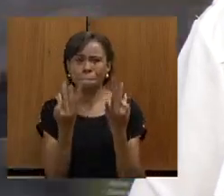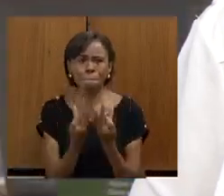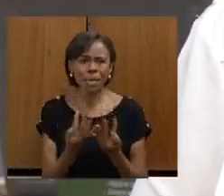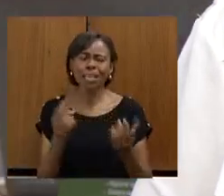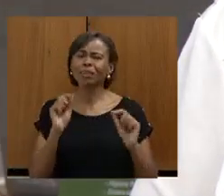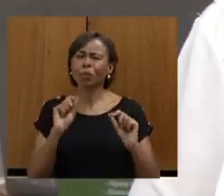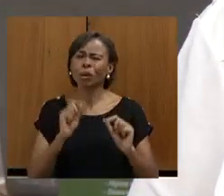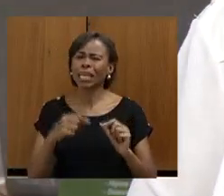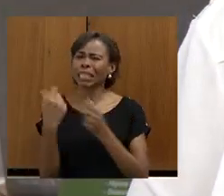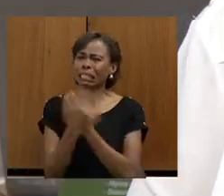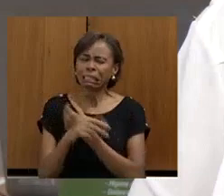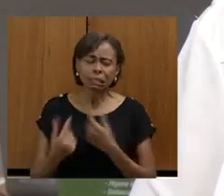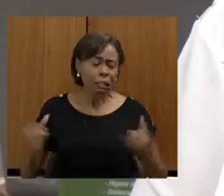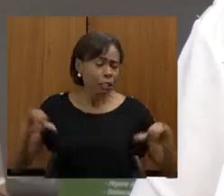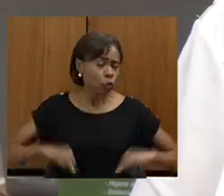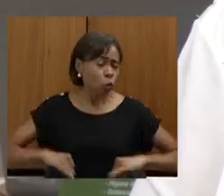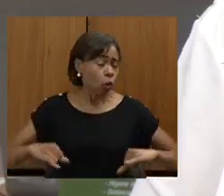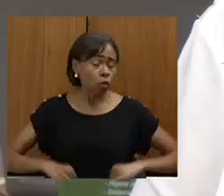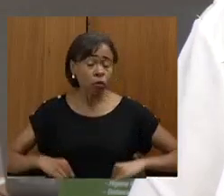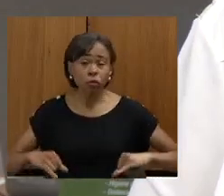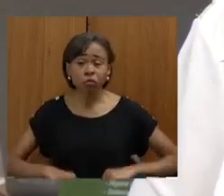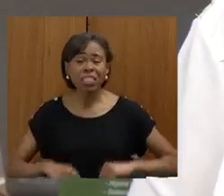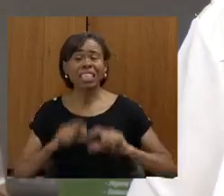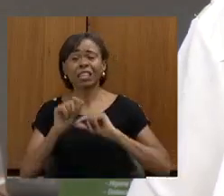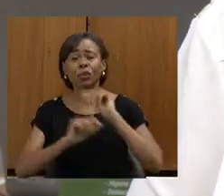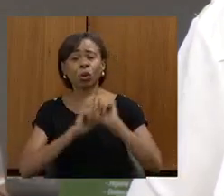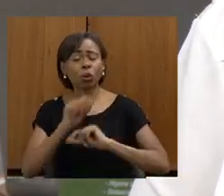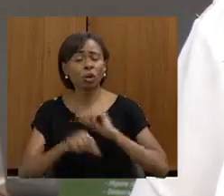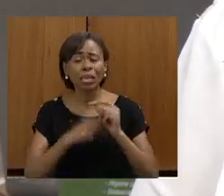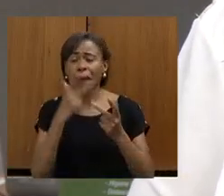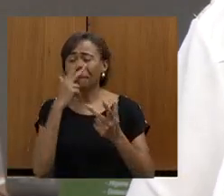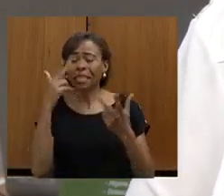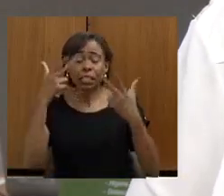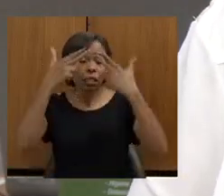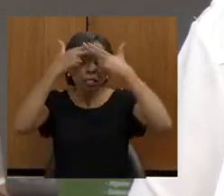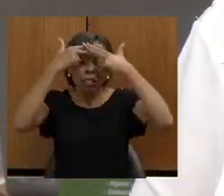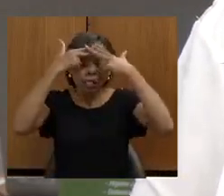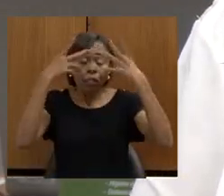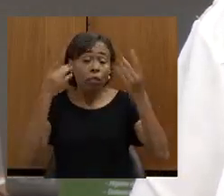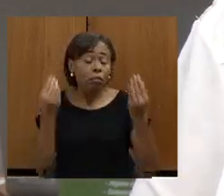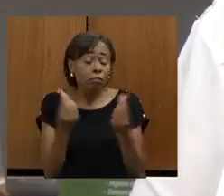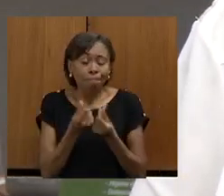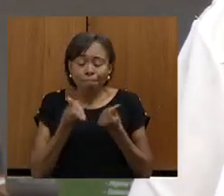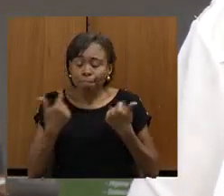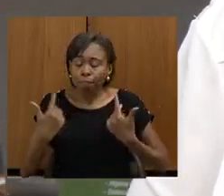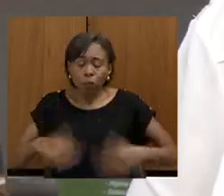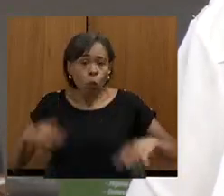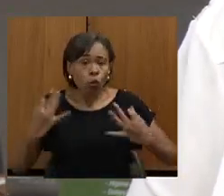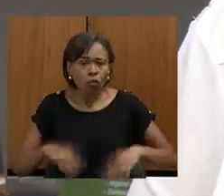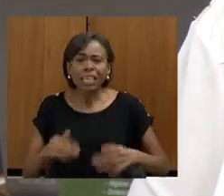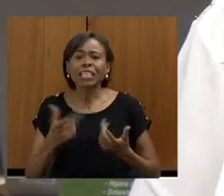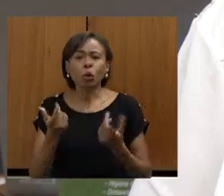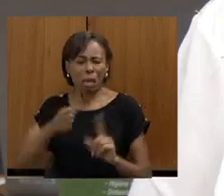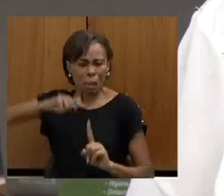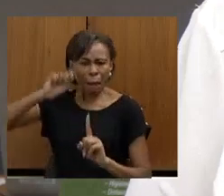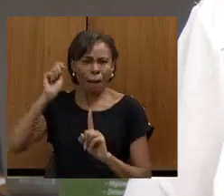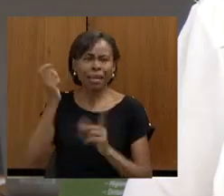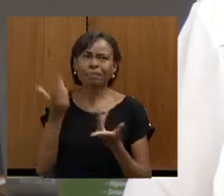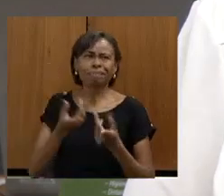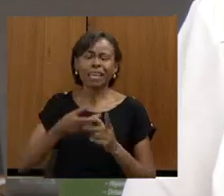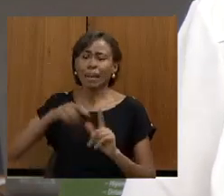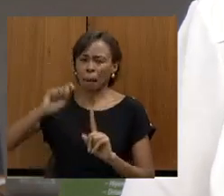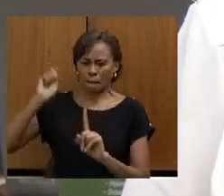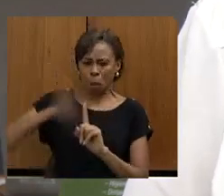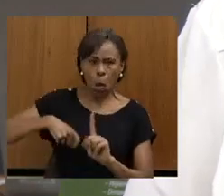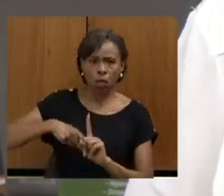mutiladas. Quando eu falo mutiladas, é estão sendo arrancadas a pedaços mesmo. Crianças estupradas dentro de escolas